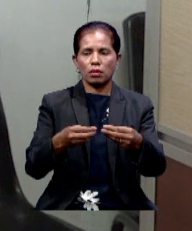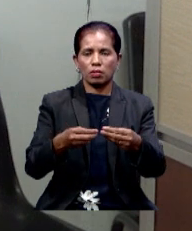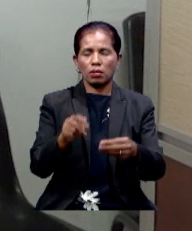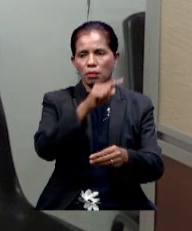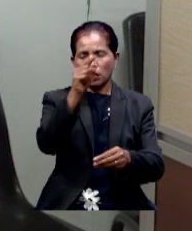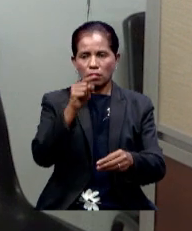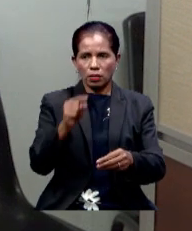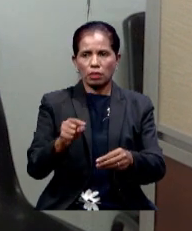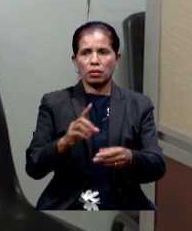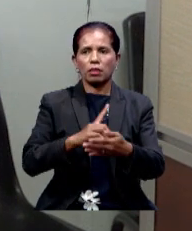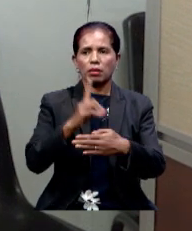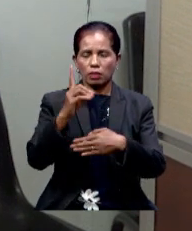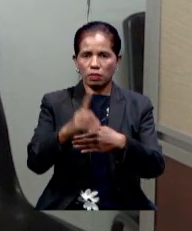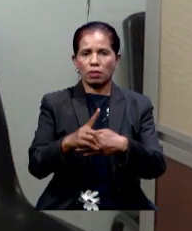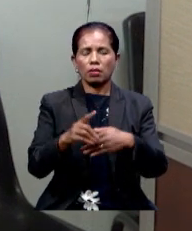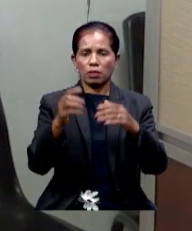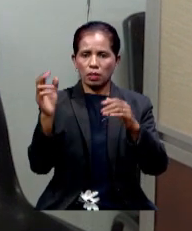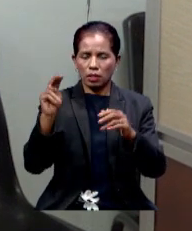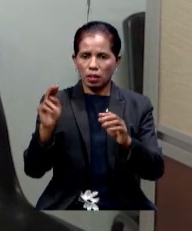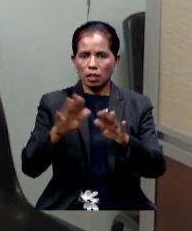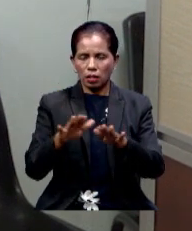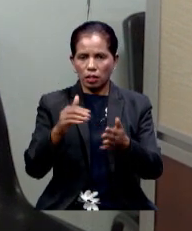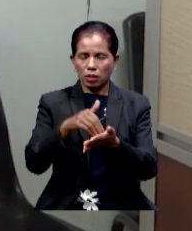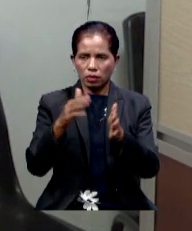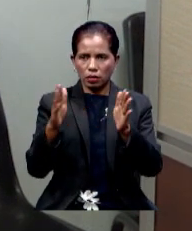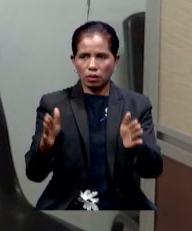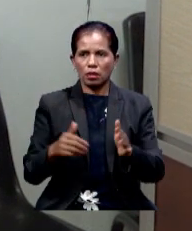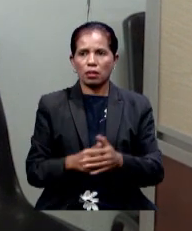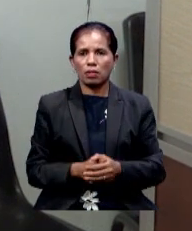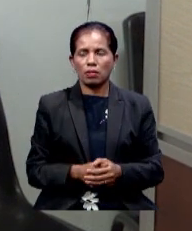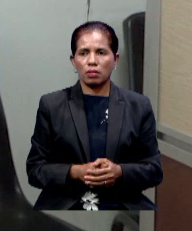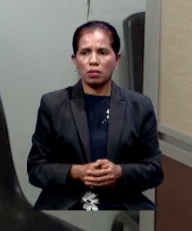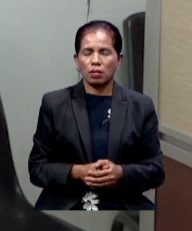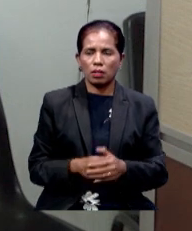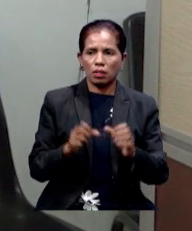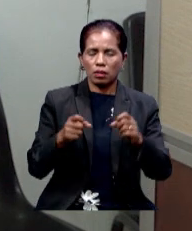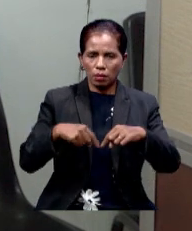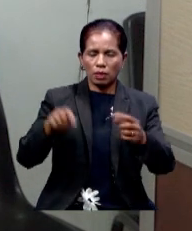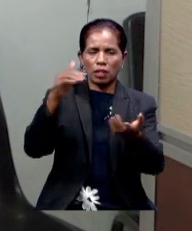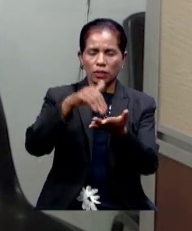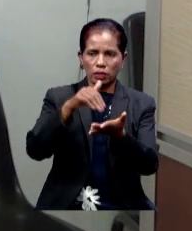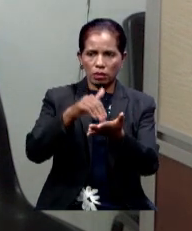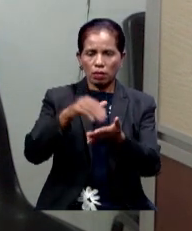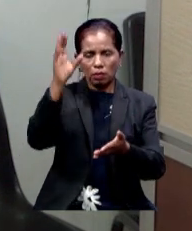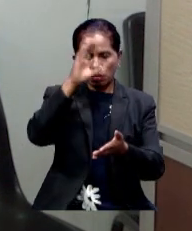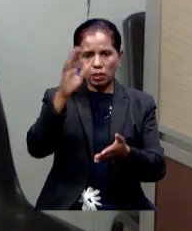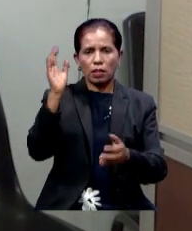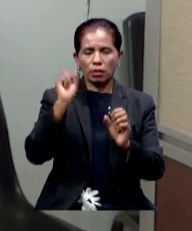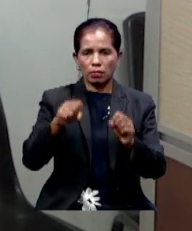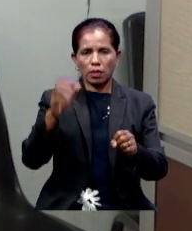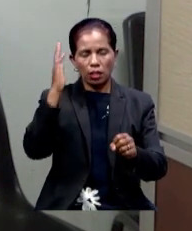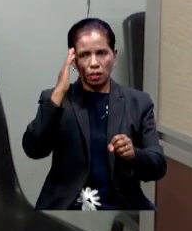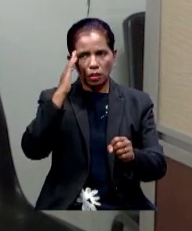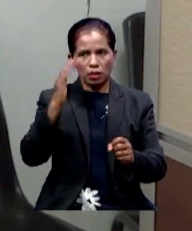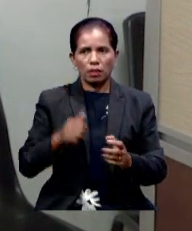pergunta desenvolvimento para minha bela e te deixa em cada cacuta que nem tem que baixar estuda nem busca para tu